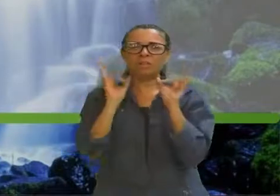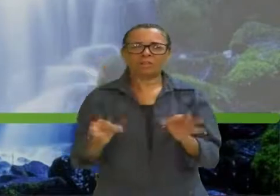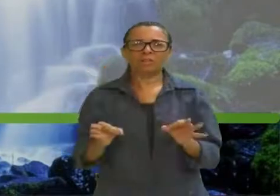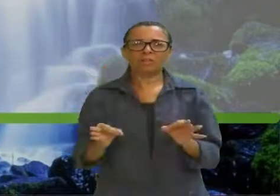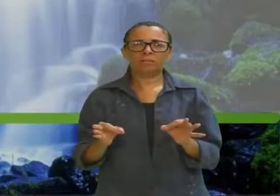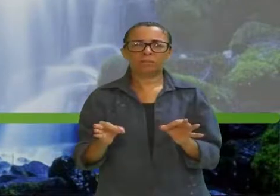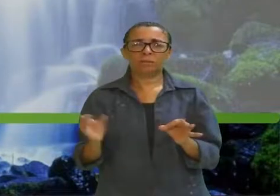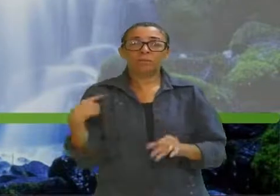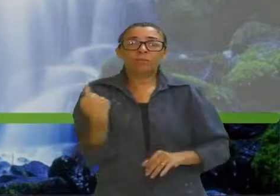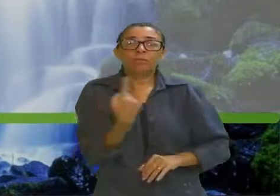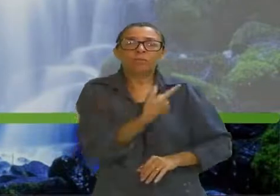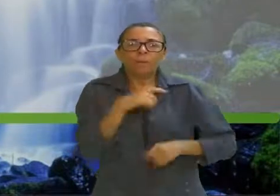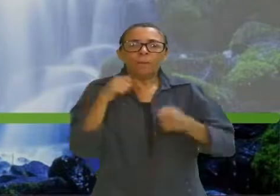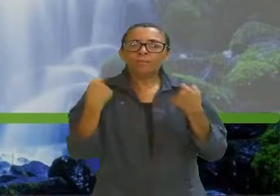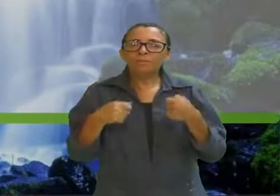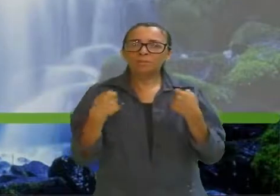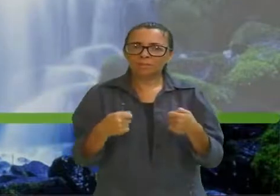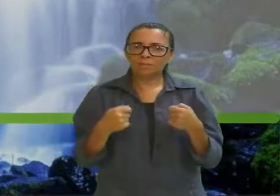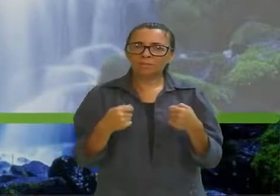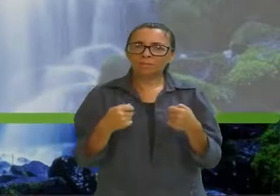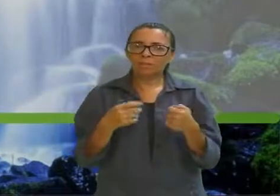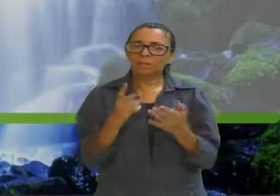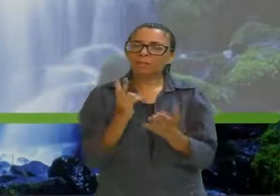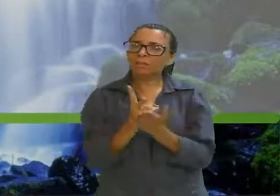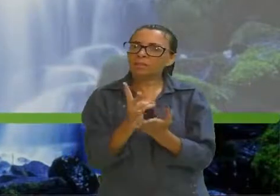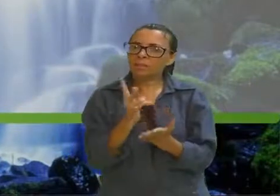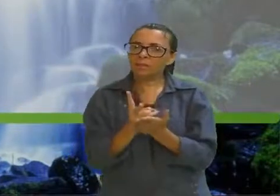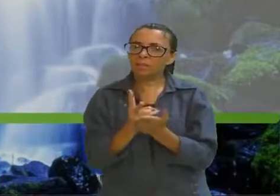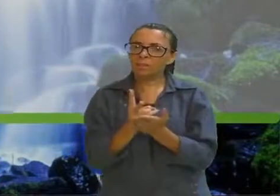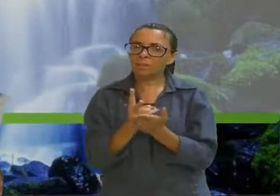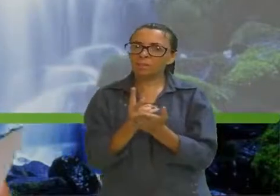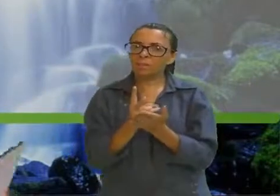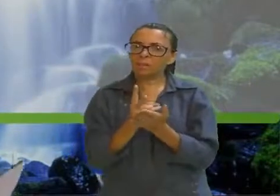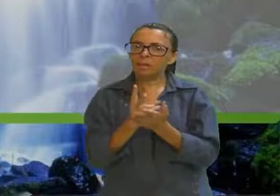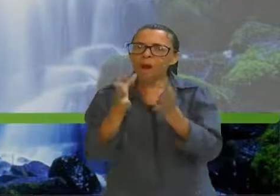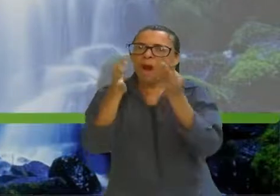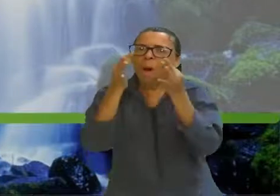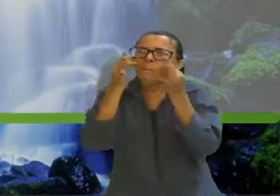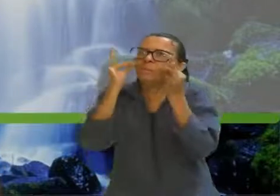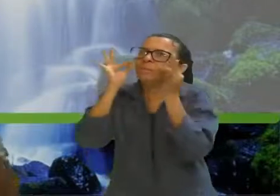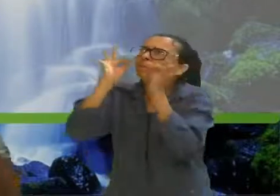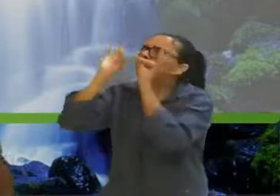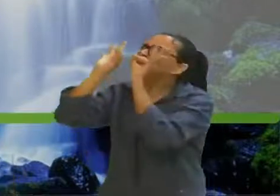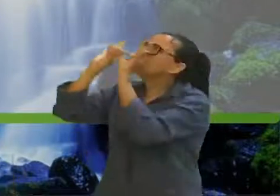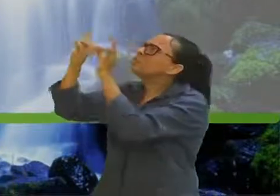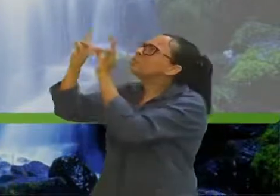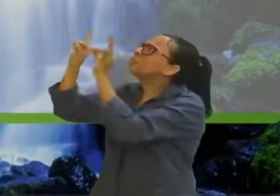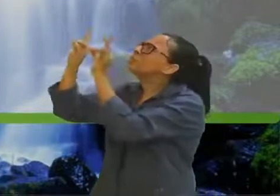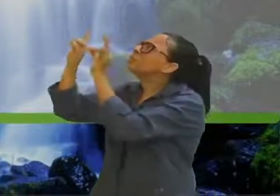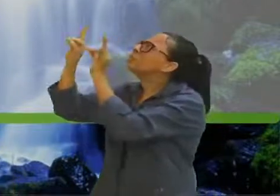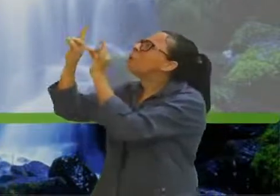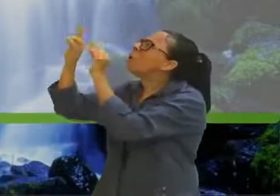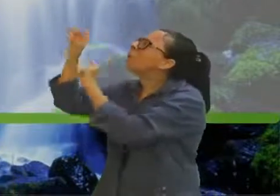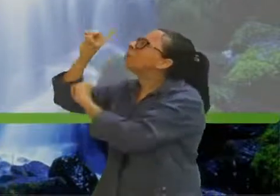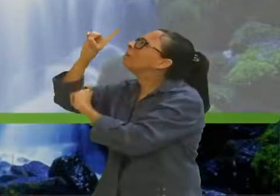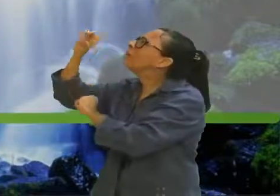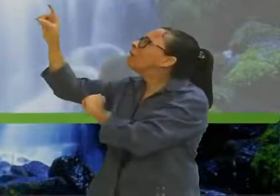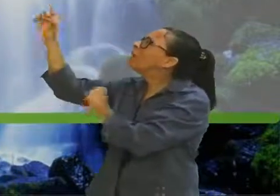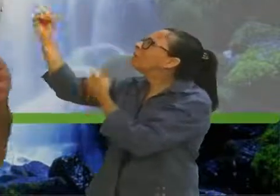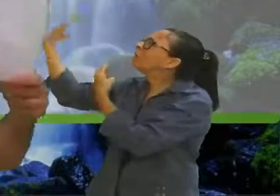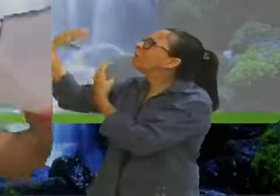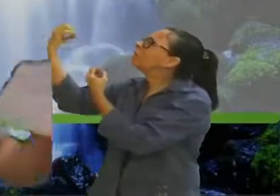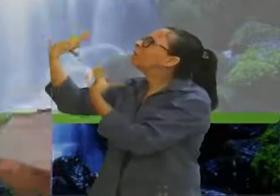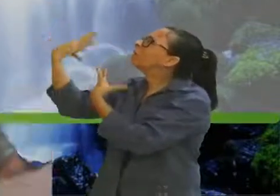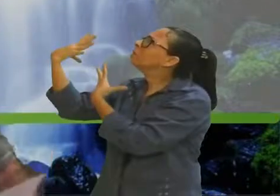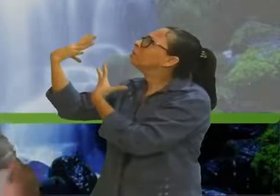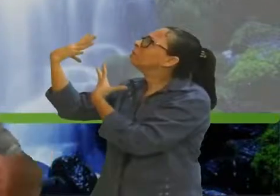a gente tem outros para melhorar, aí o Espírito Santo toca no coração que a gente tem que ir melhorando melhorar o nosso passo